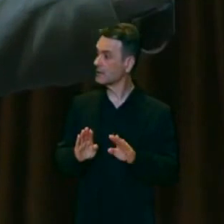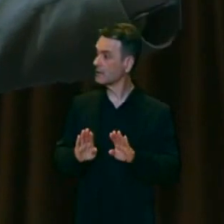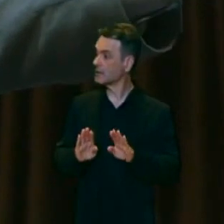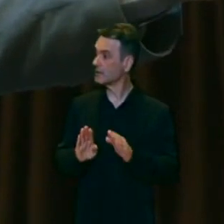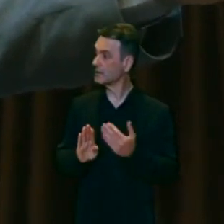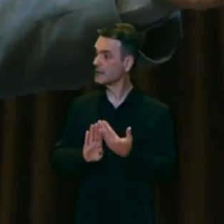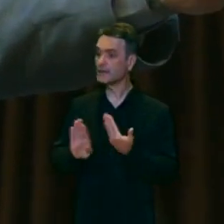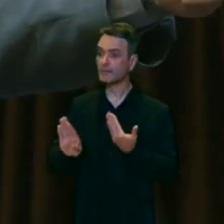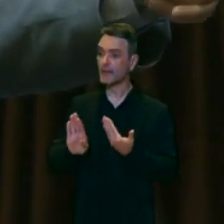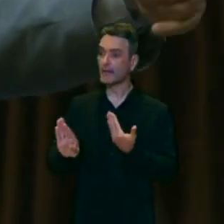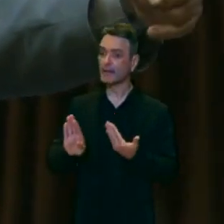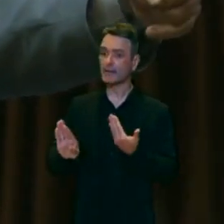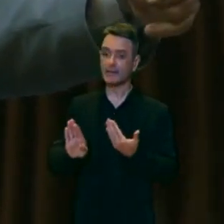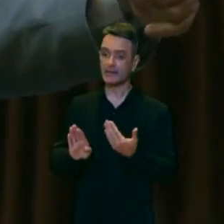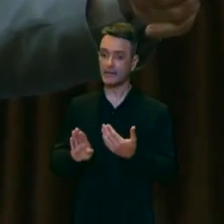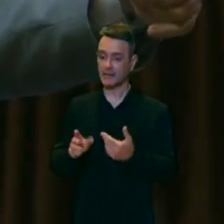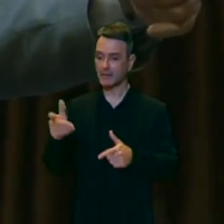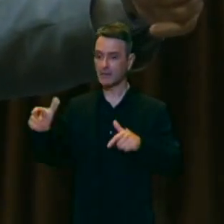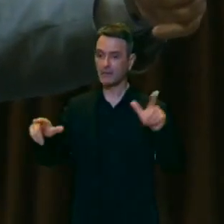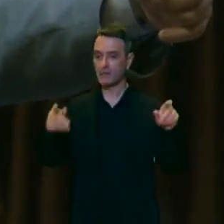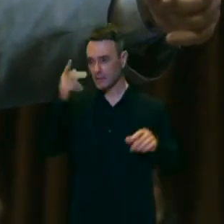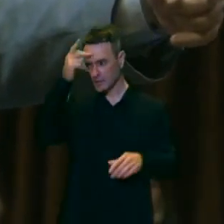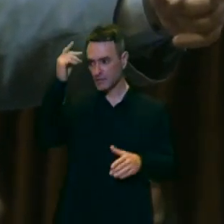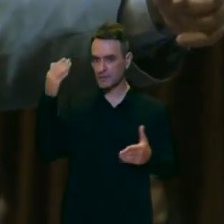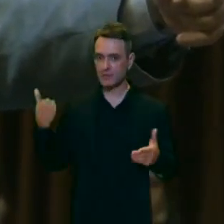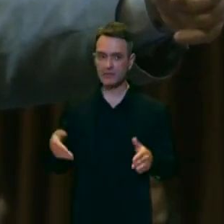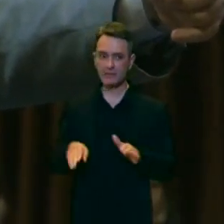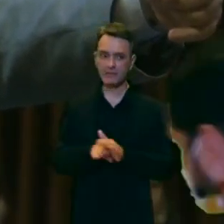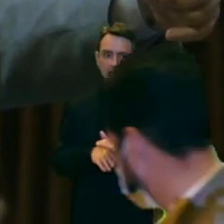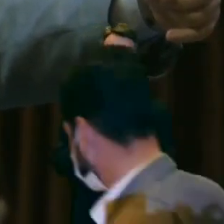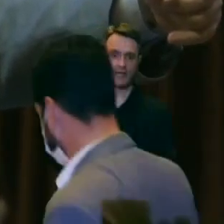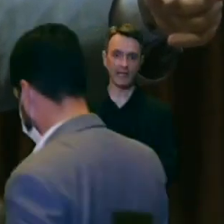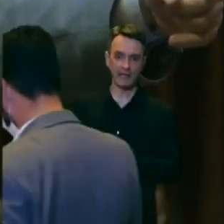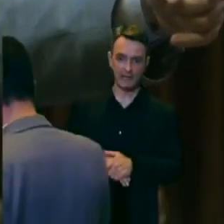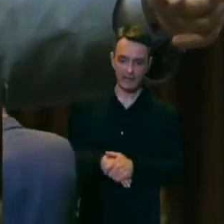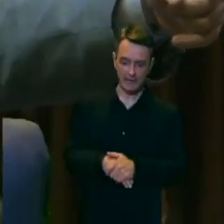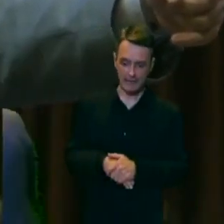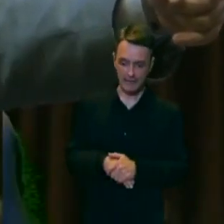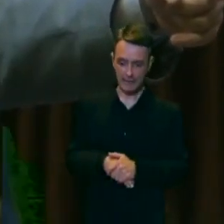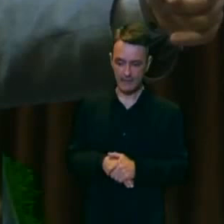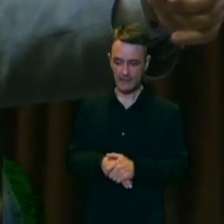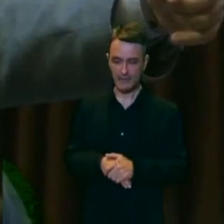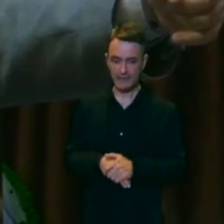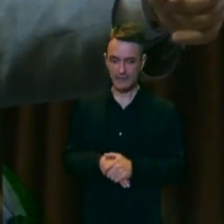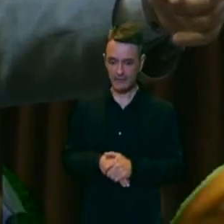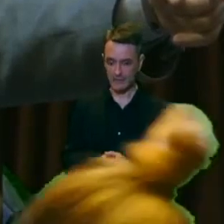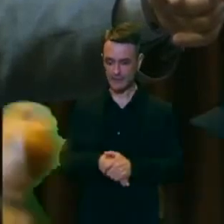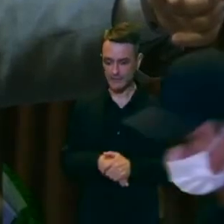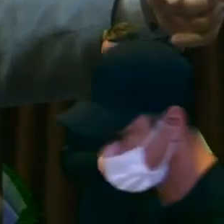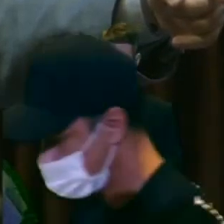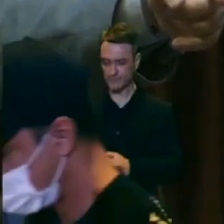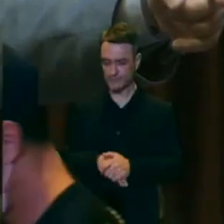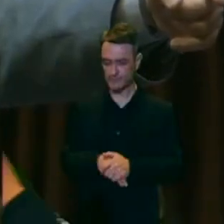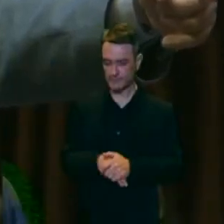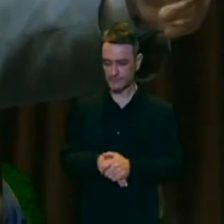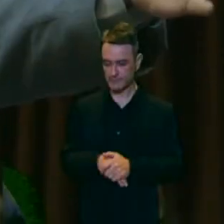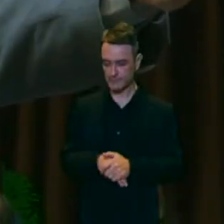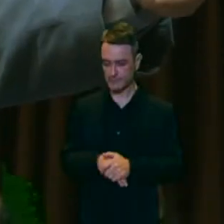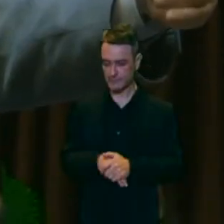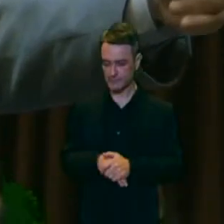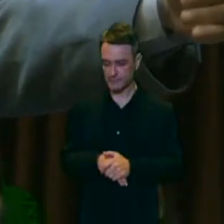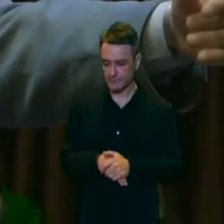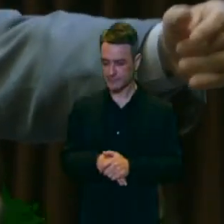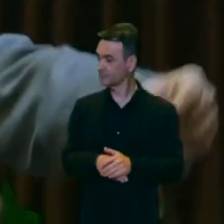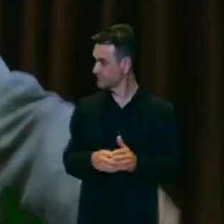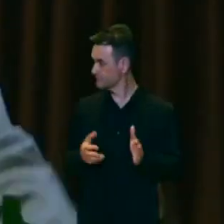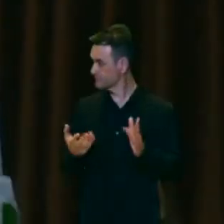está vindo por ali poder chegar, tá? Eu sei que vai atrapalhar um pouquinho a transmissão lá para os surdos, mas eu queria